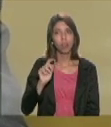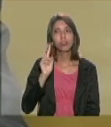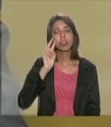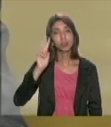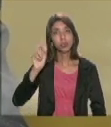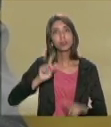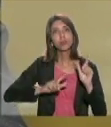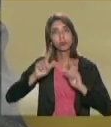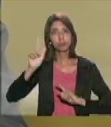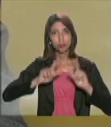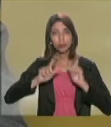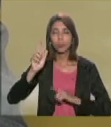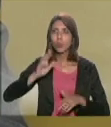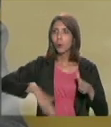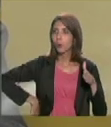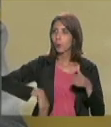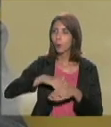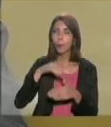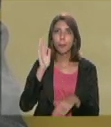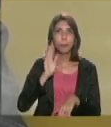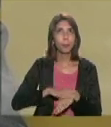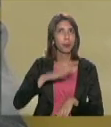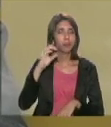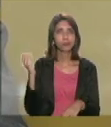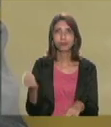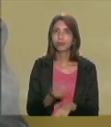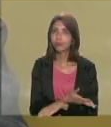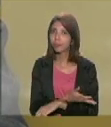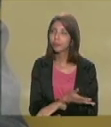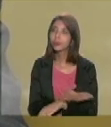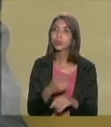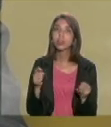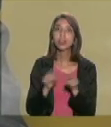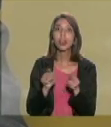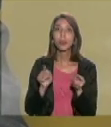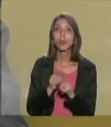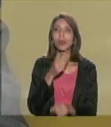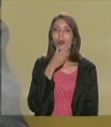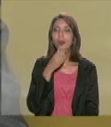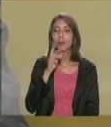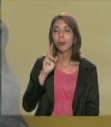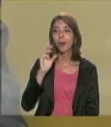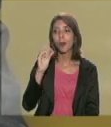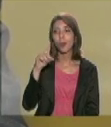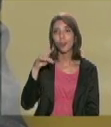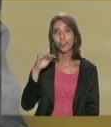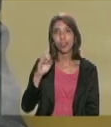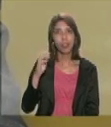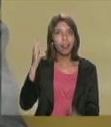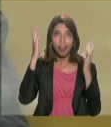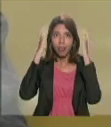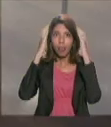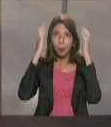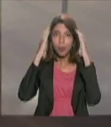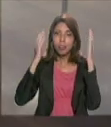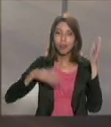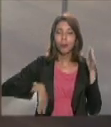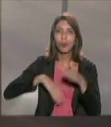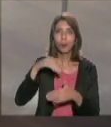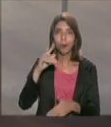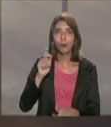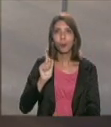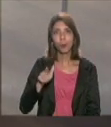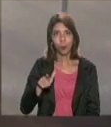Maracanã. Eu vi na televisão um dos gols mais emocionantes, como também aquele do Rondinelli de cabeça. De cabeça, é verdade,